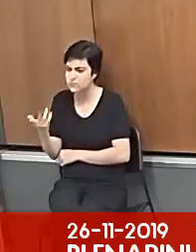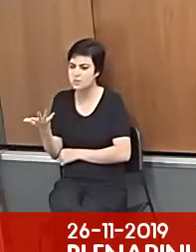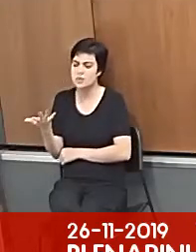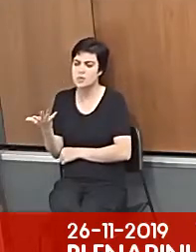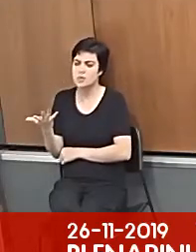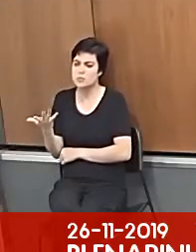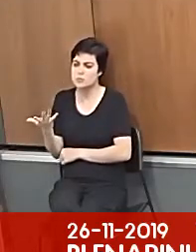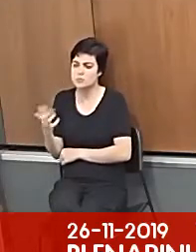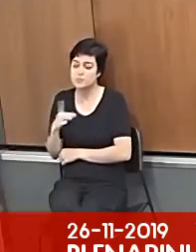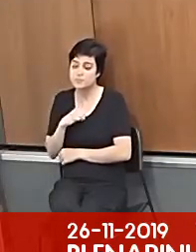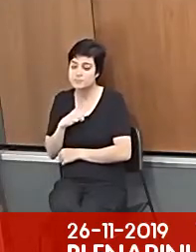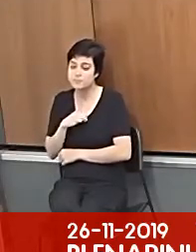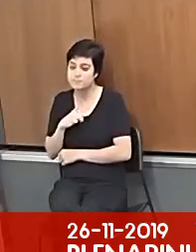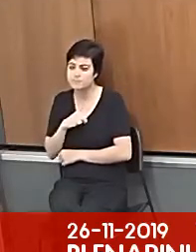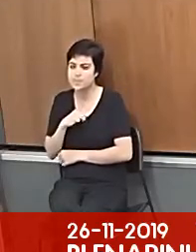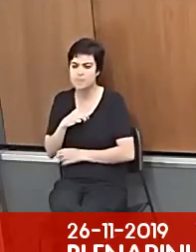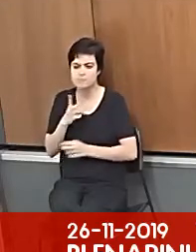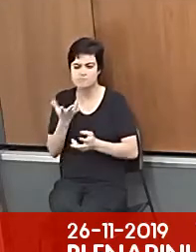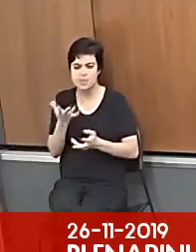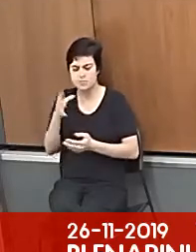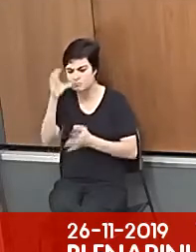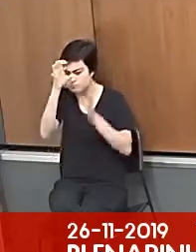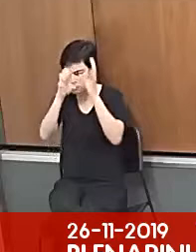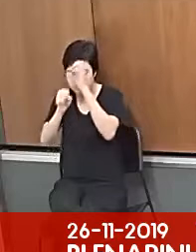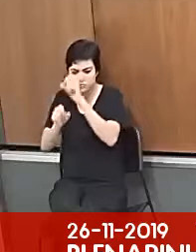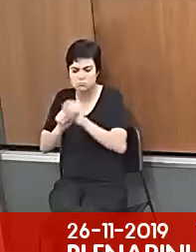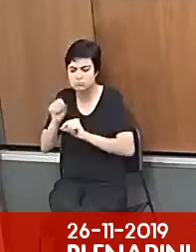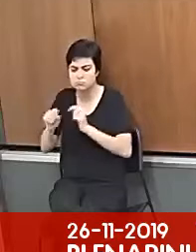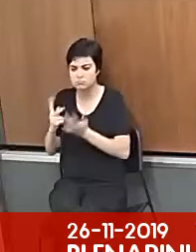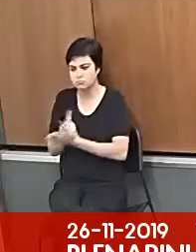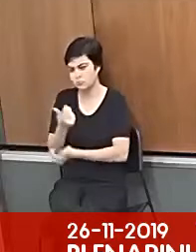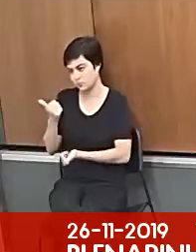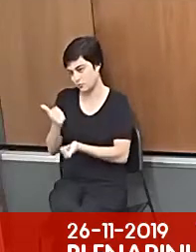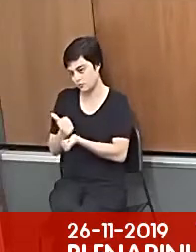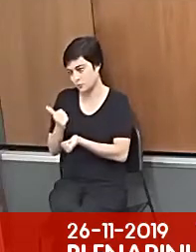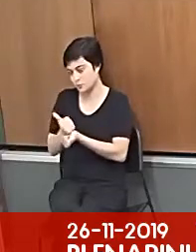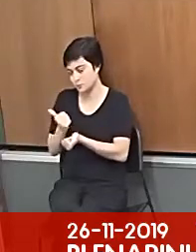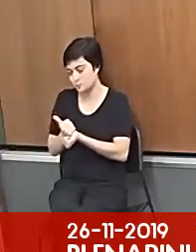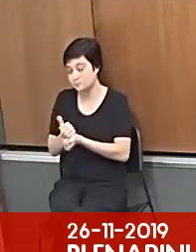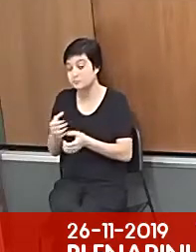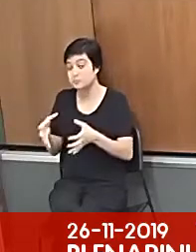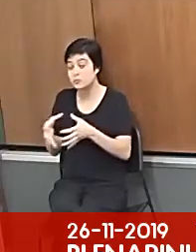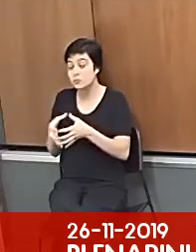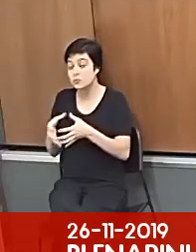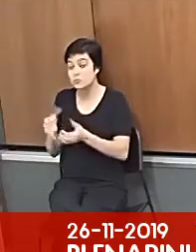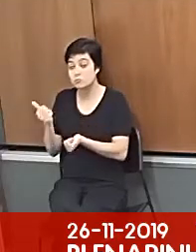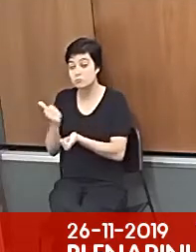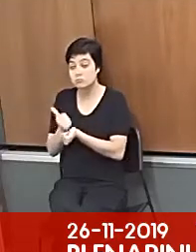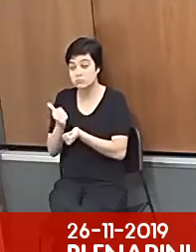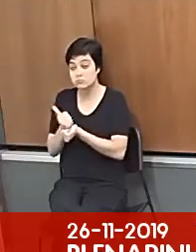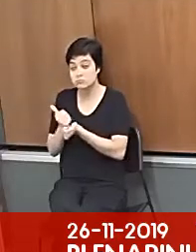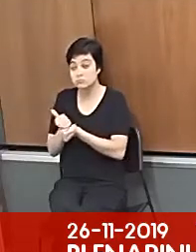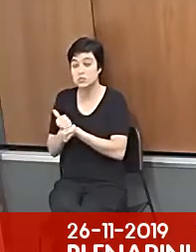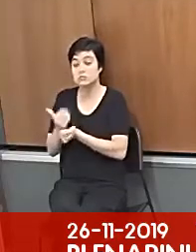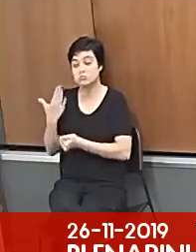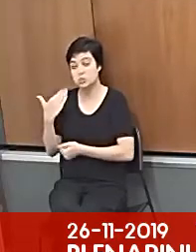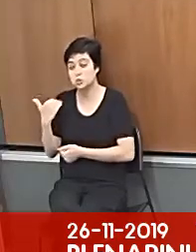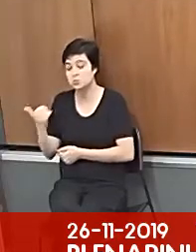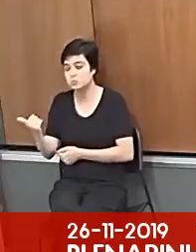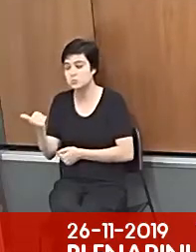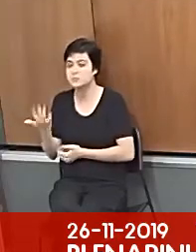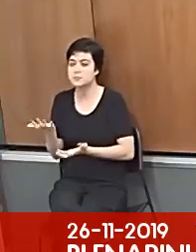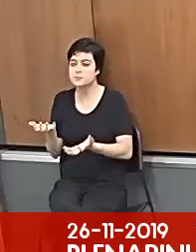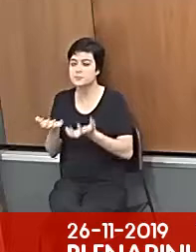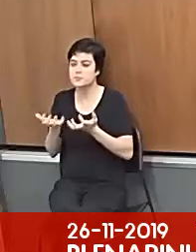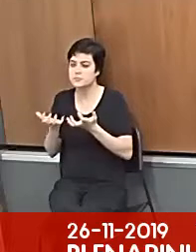e ouvindo a sociedade. Fui procurado por um grupo da Sociedade dos Surdos,